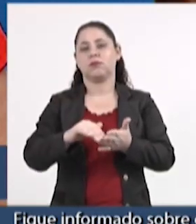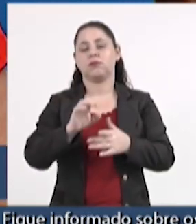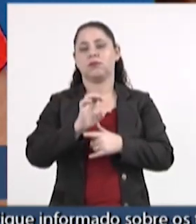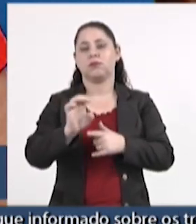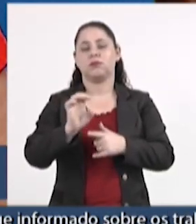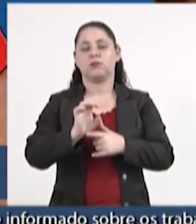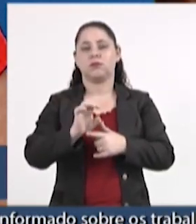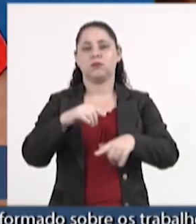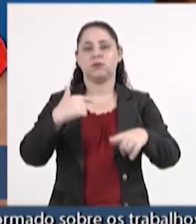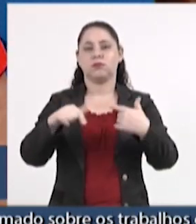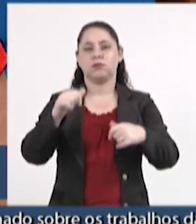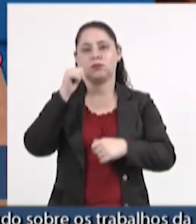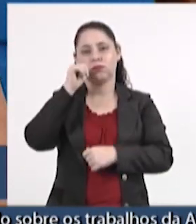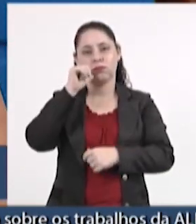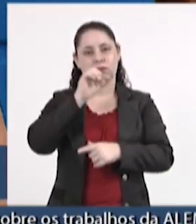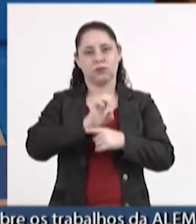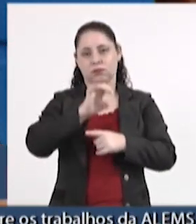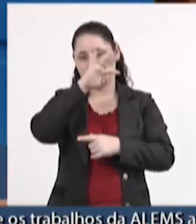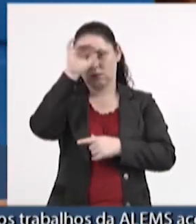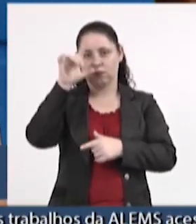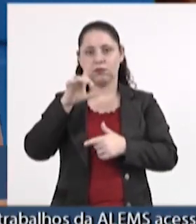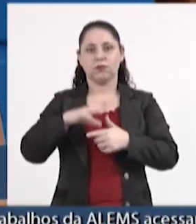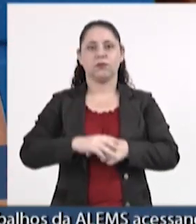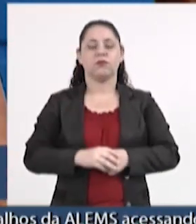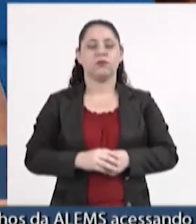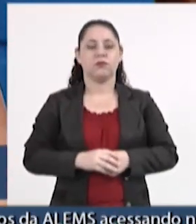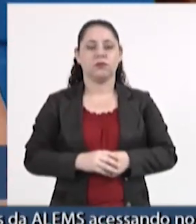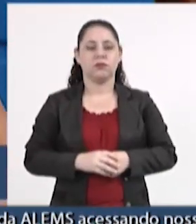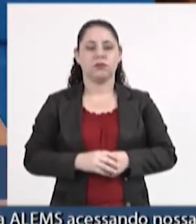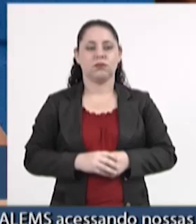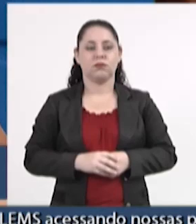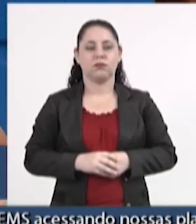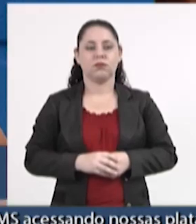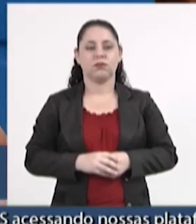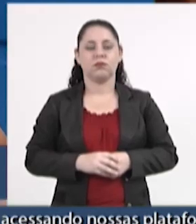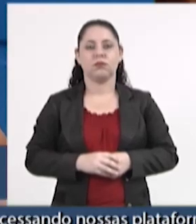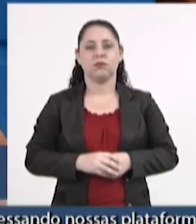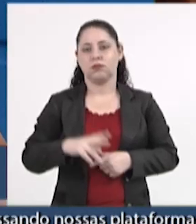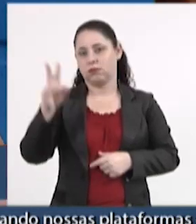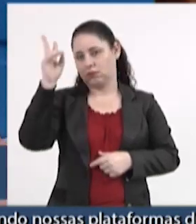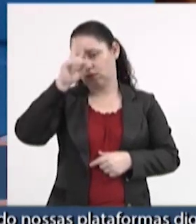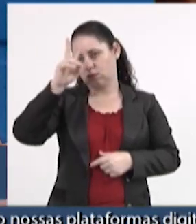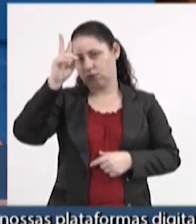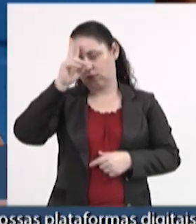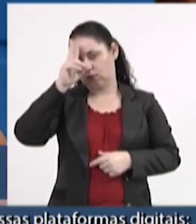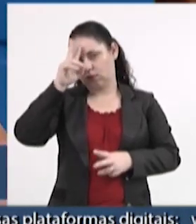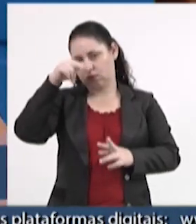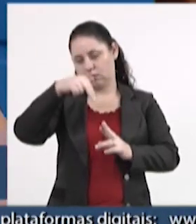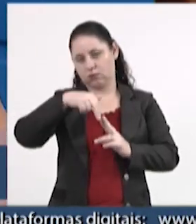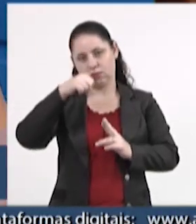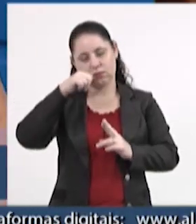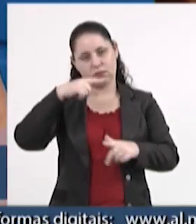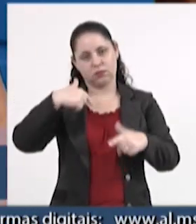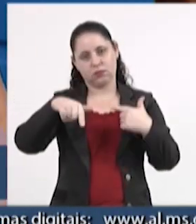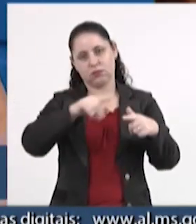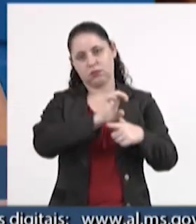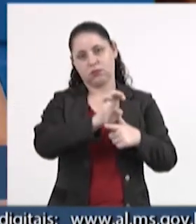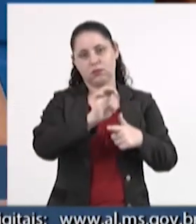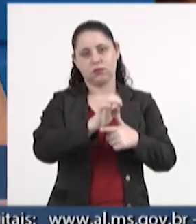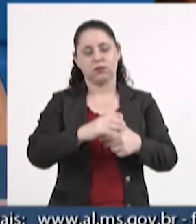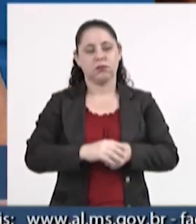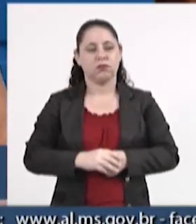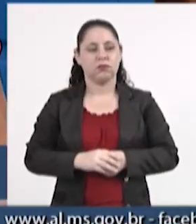Trabalhadora do Estado de Mato Grosso do Sul. Tem que ter muito... Histórico, né? Representar as mulheres trabalhadoras desse